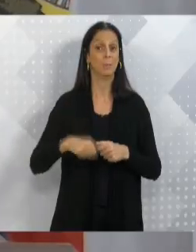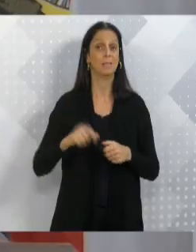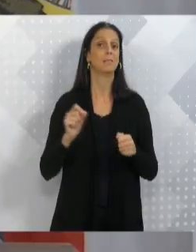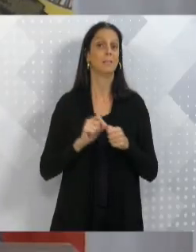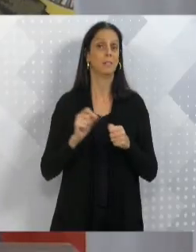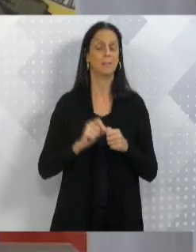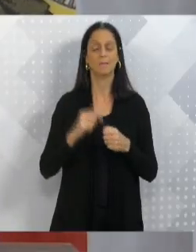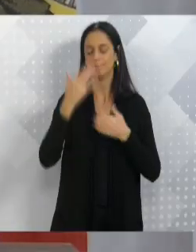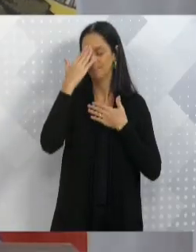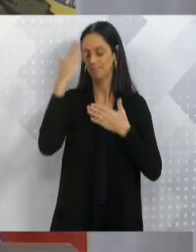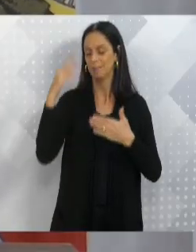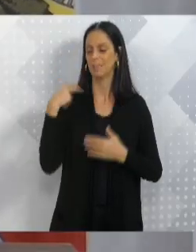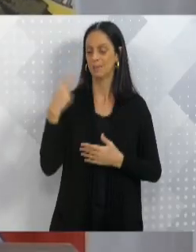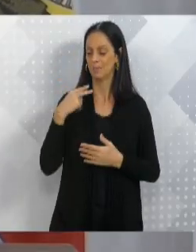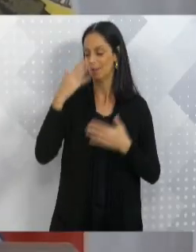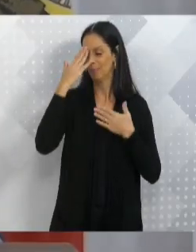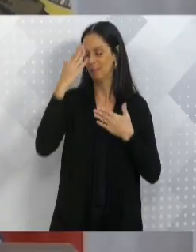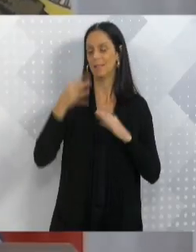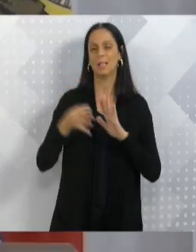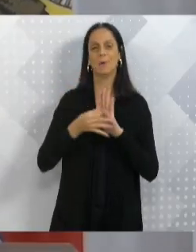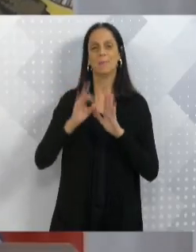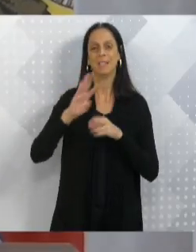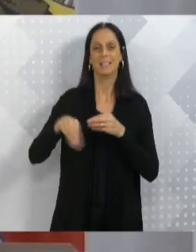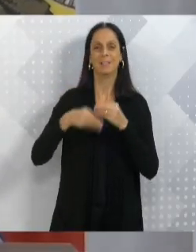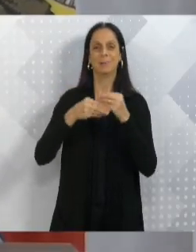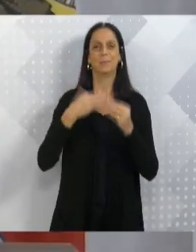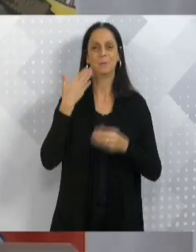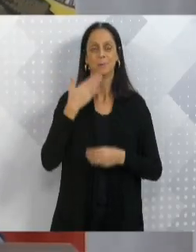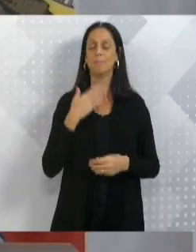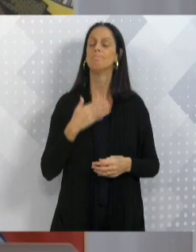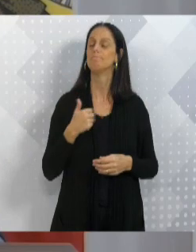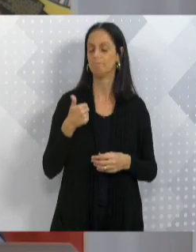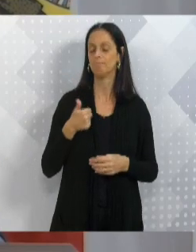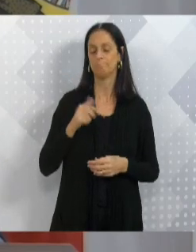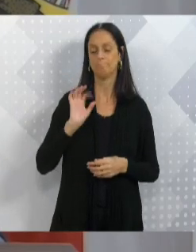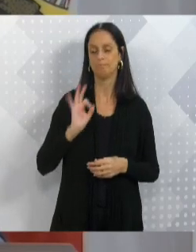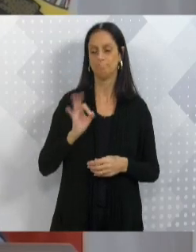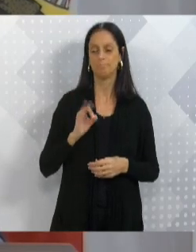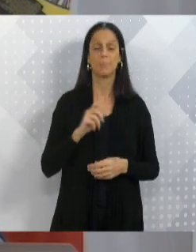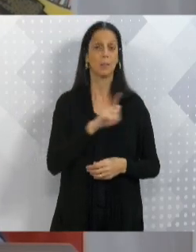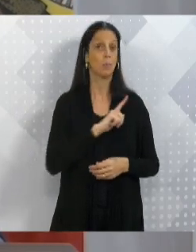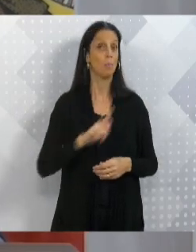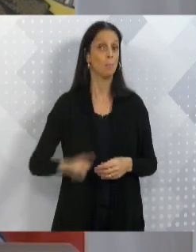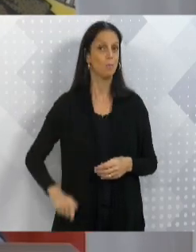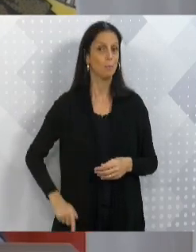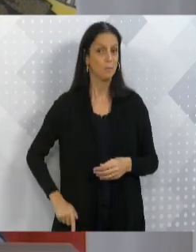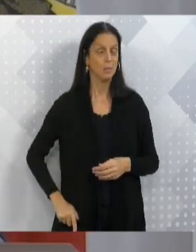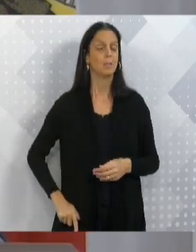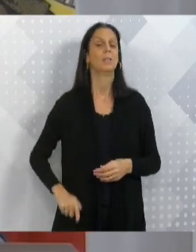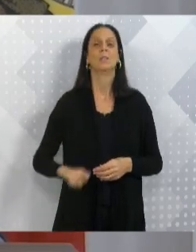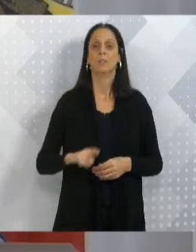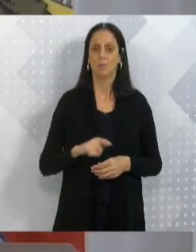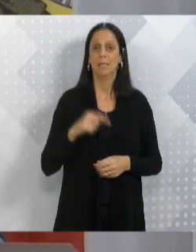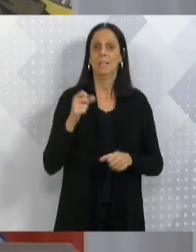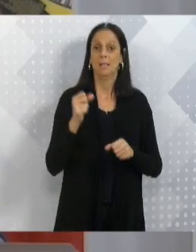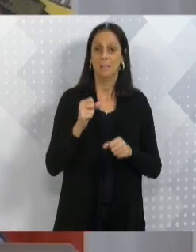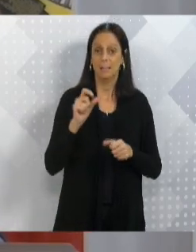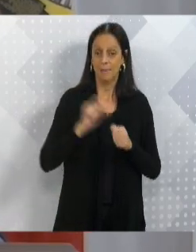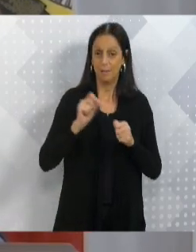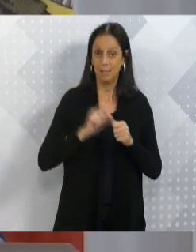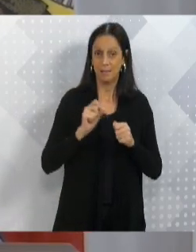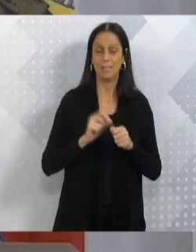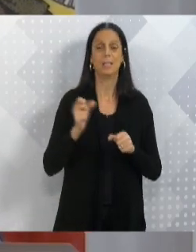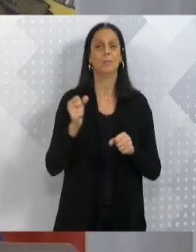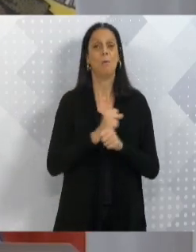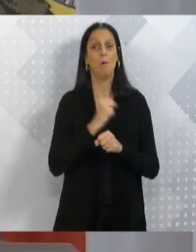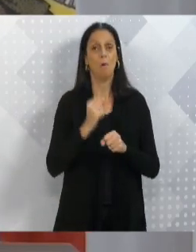vereador. Agradeço a parte. Na verdade, são obras que o governo também está contemplando o processo de